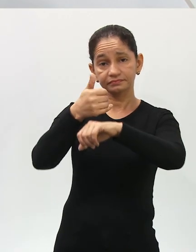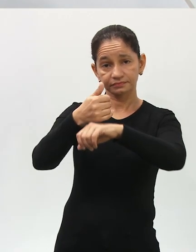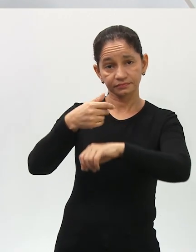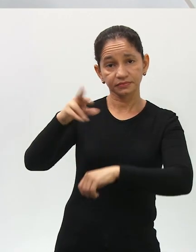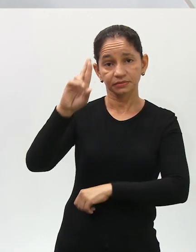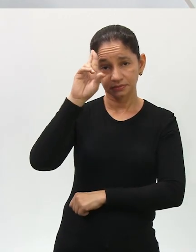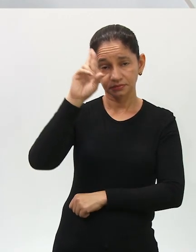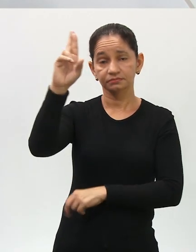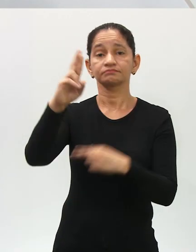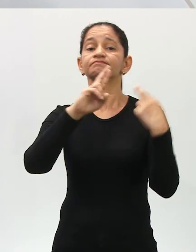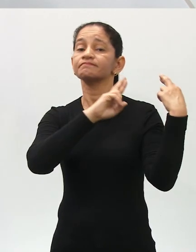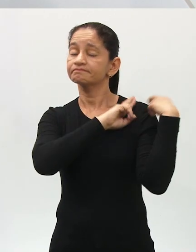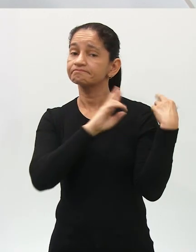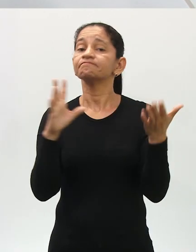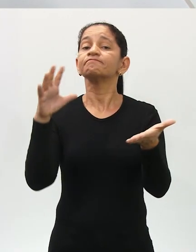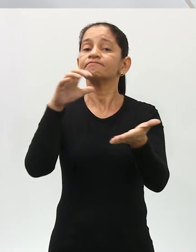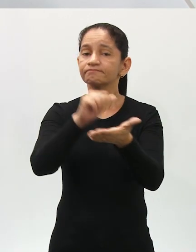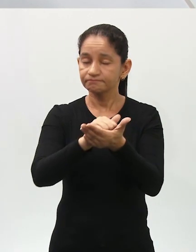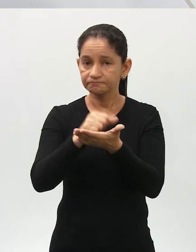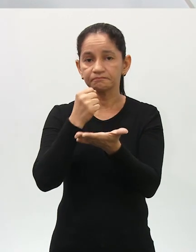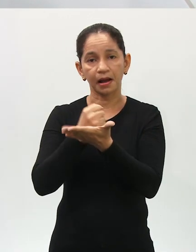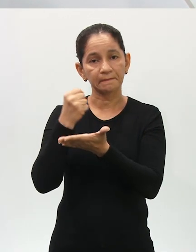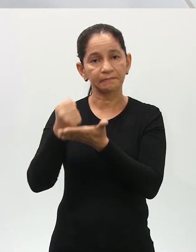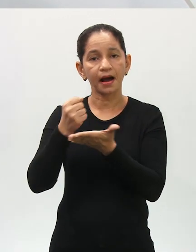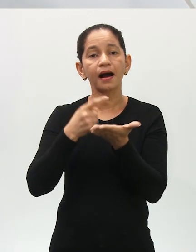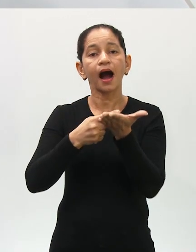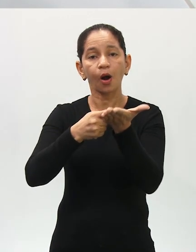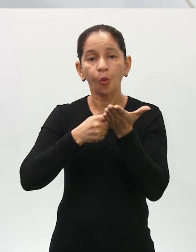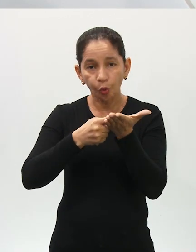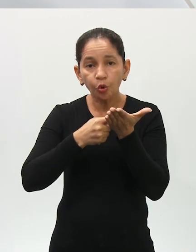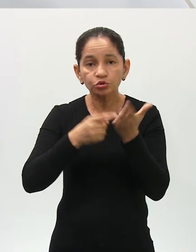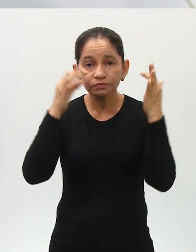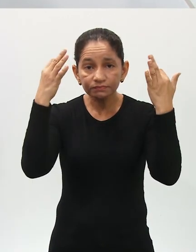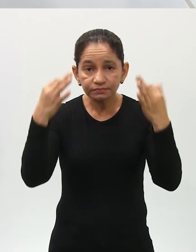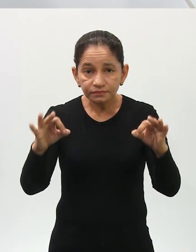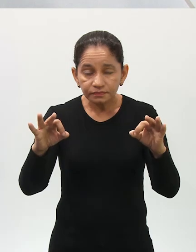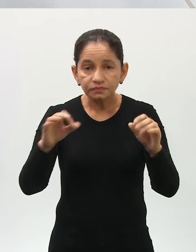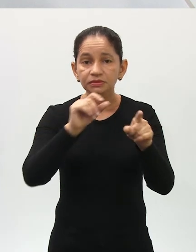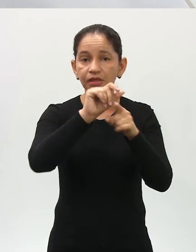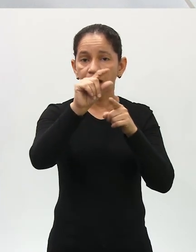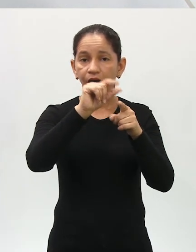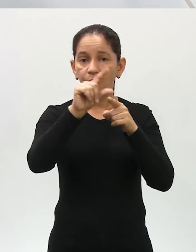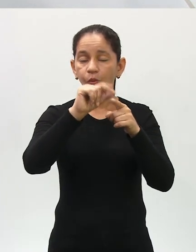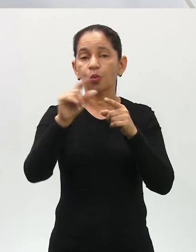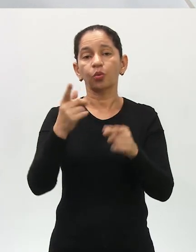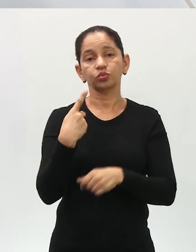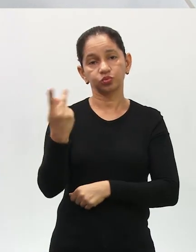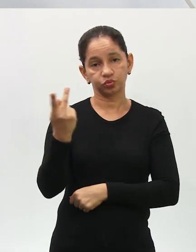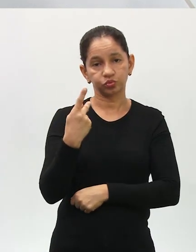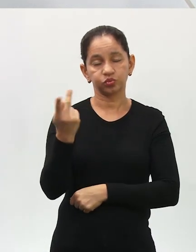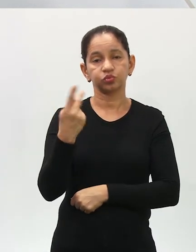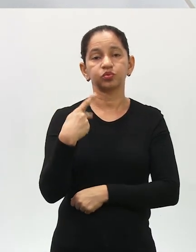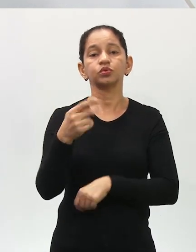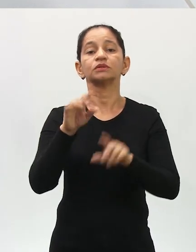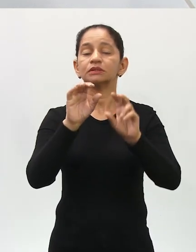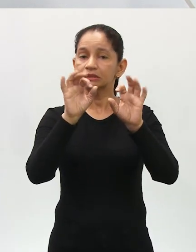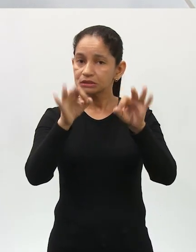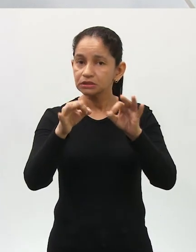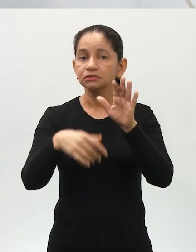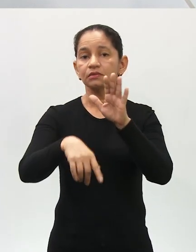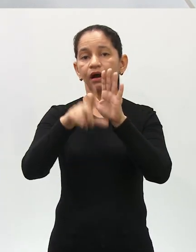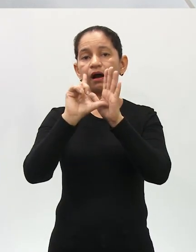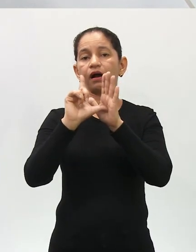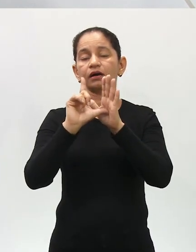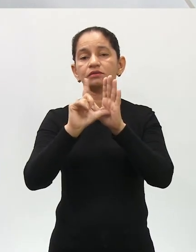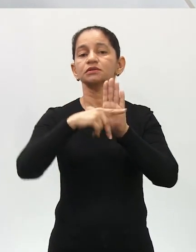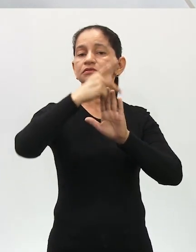essa pessoa, ela é identificada, o valor, tá? Então, feito